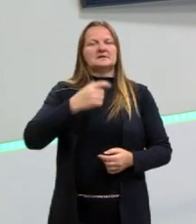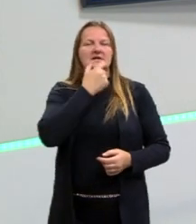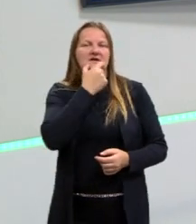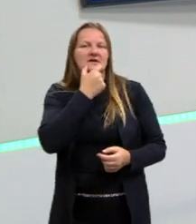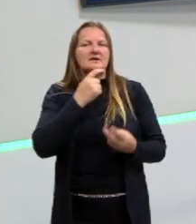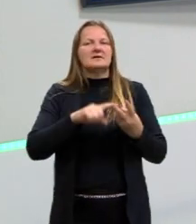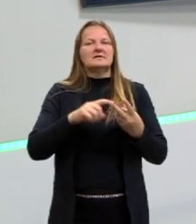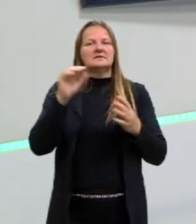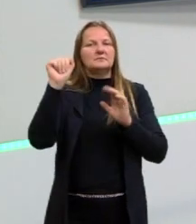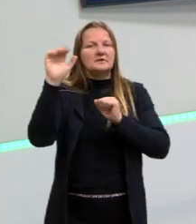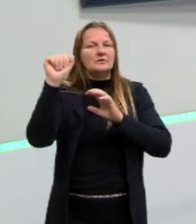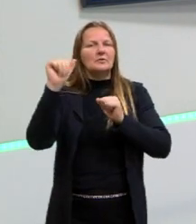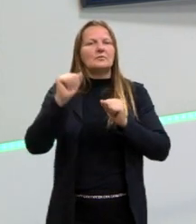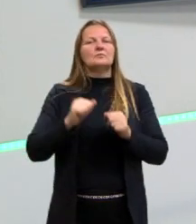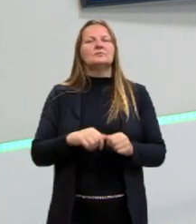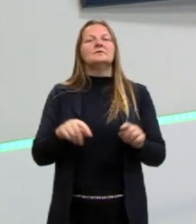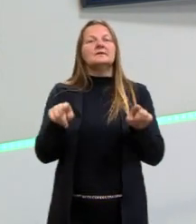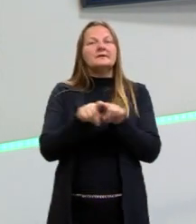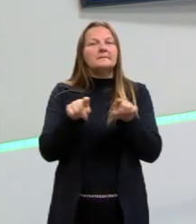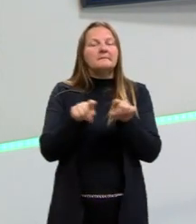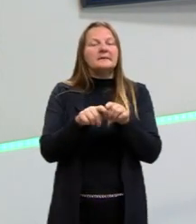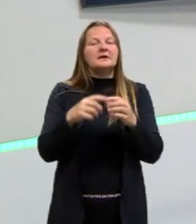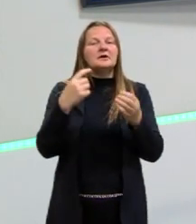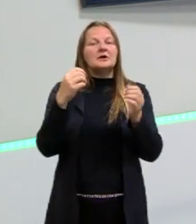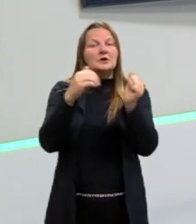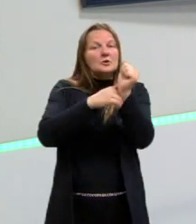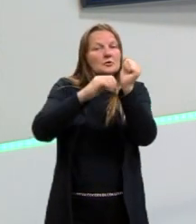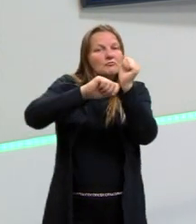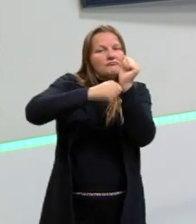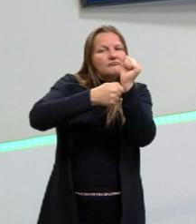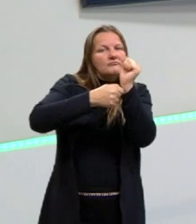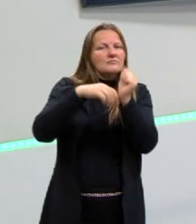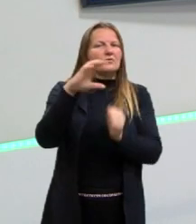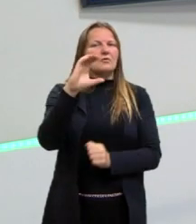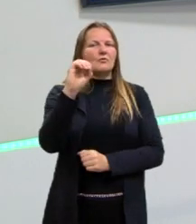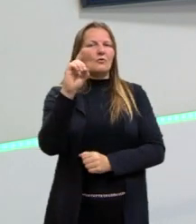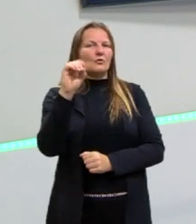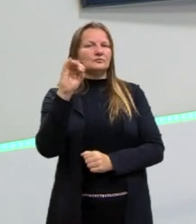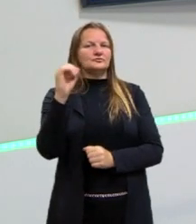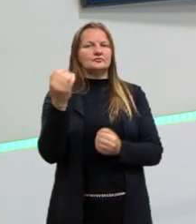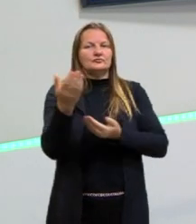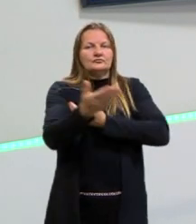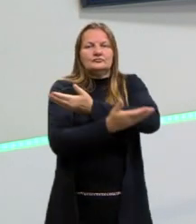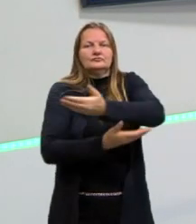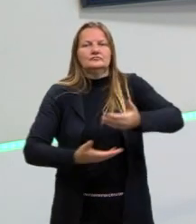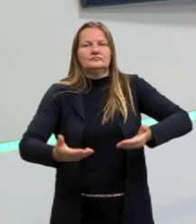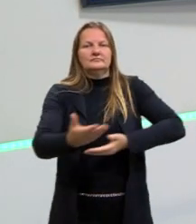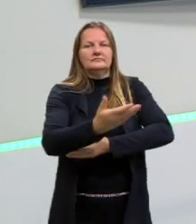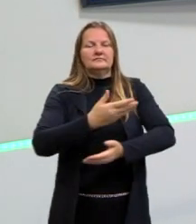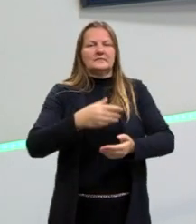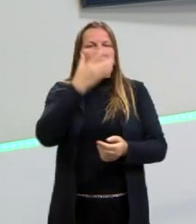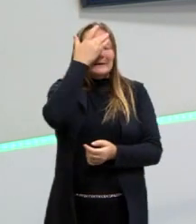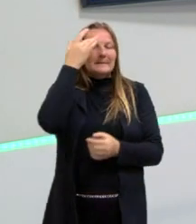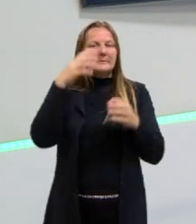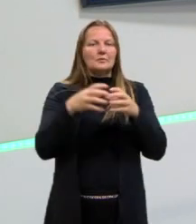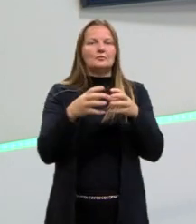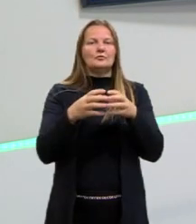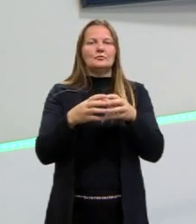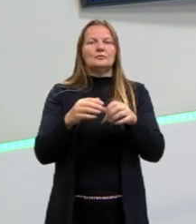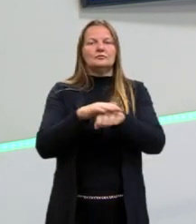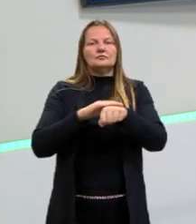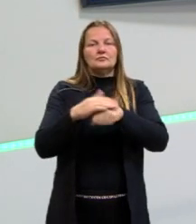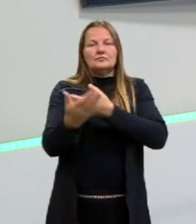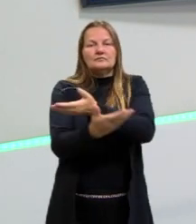inglesa, língua espanhola, a gente está falando de um código que é compartilhado entre os seus falantes e é comum entre os